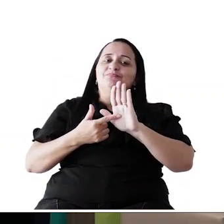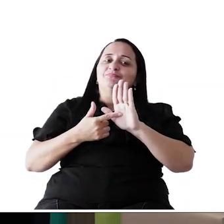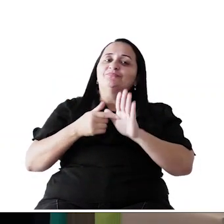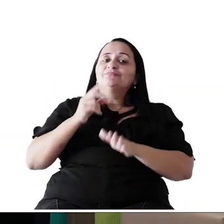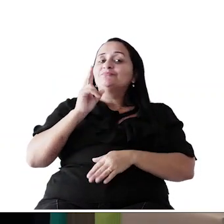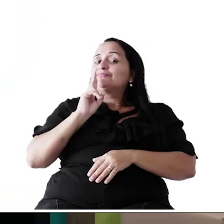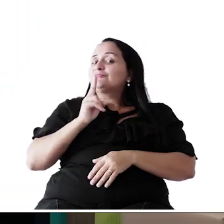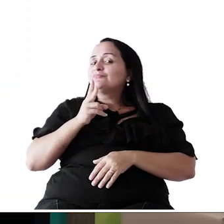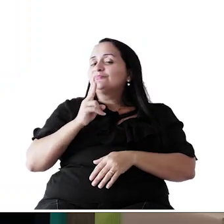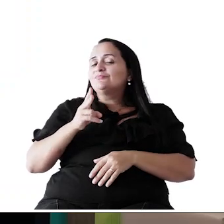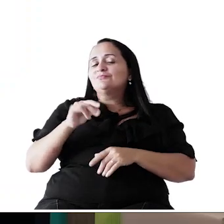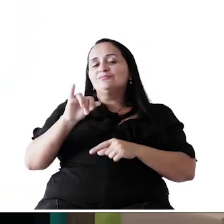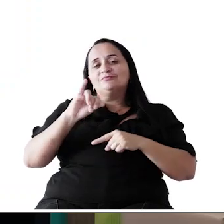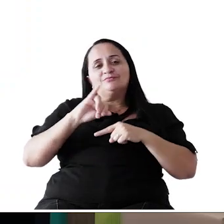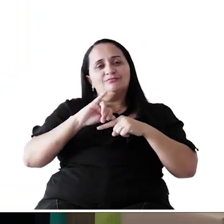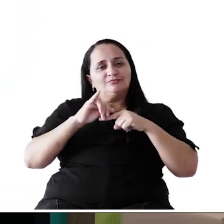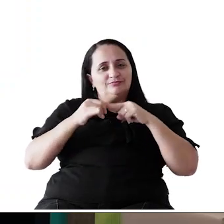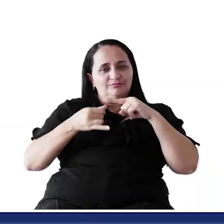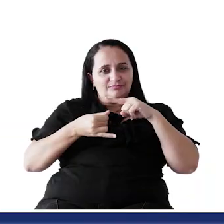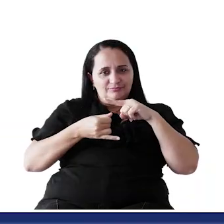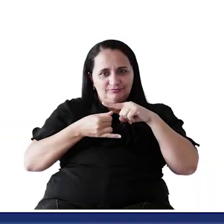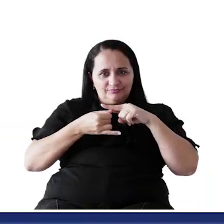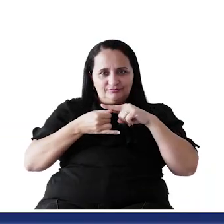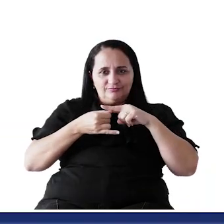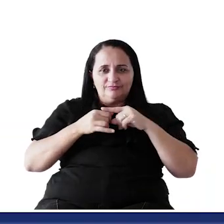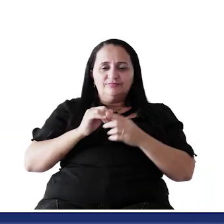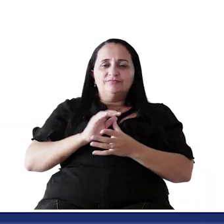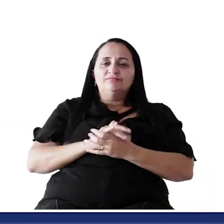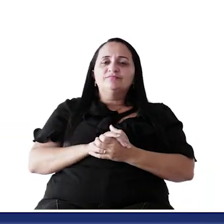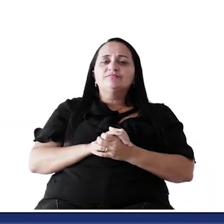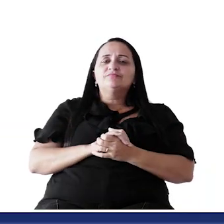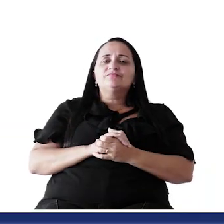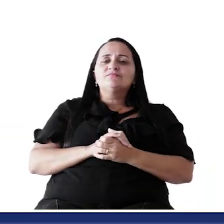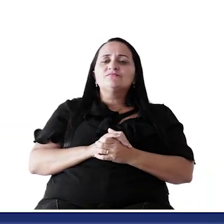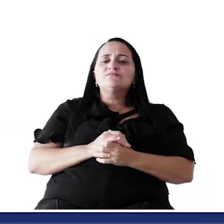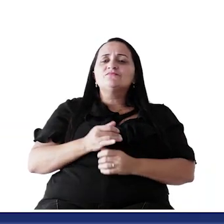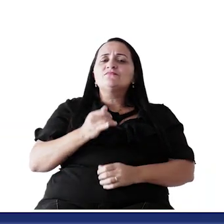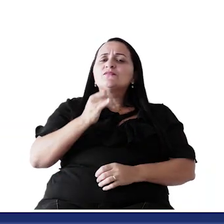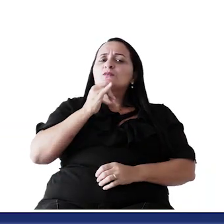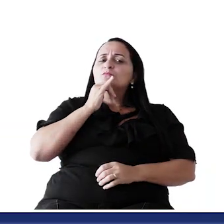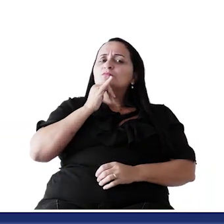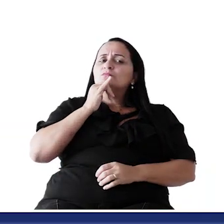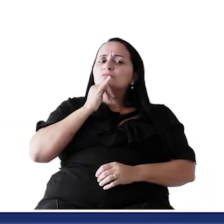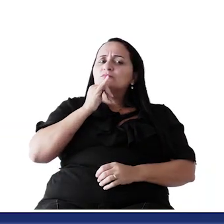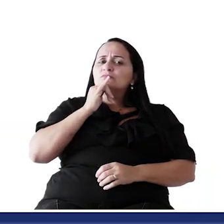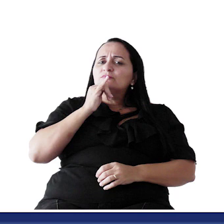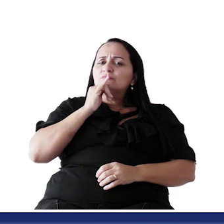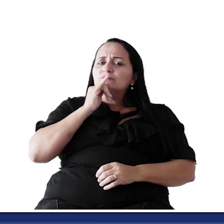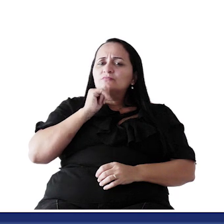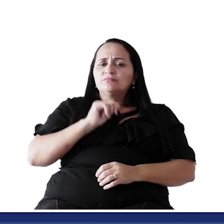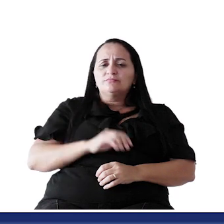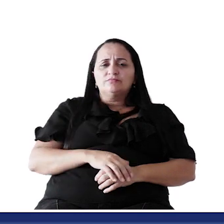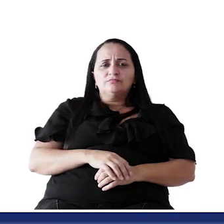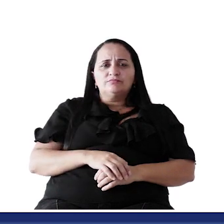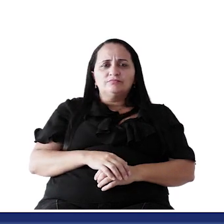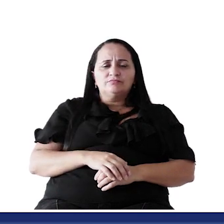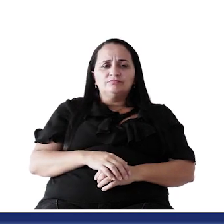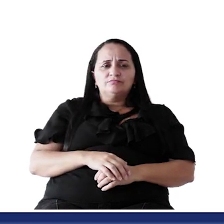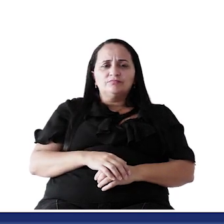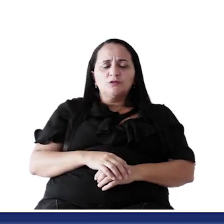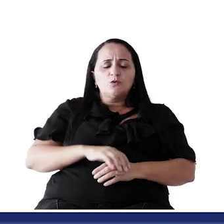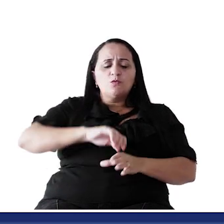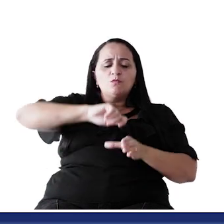Nós vivenciamos a fração no nosso cotidiano. Por exemplo, para essa receita de massa de